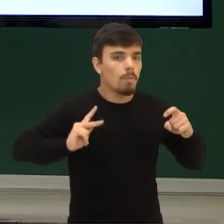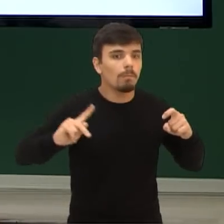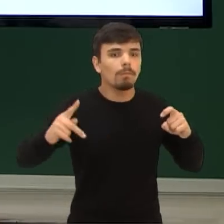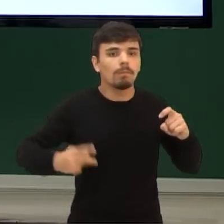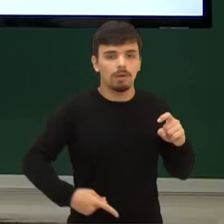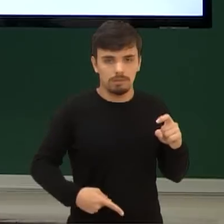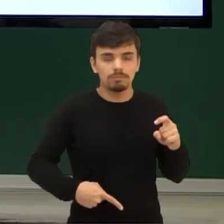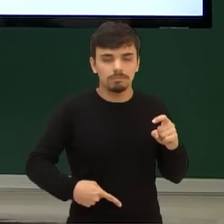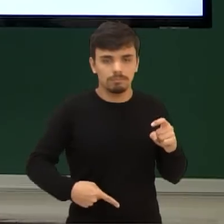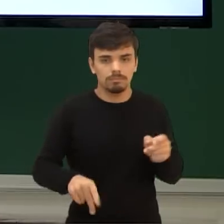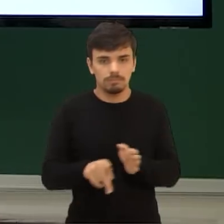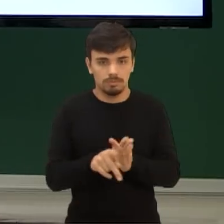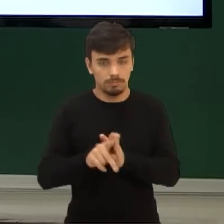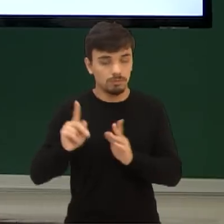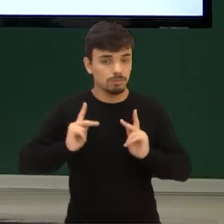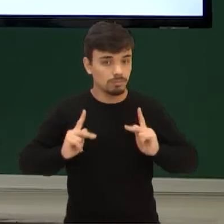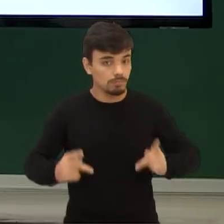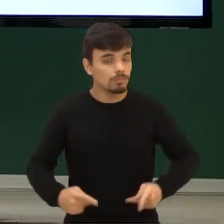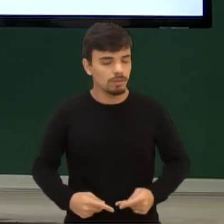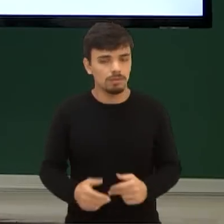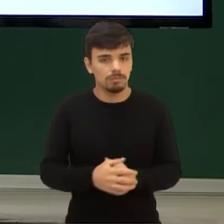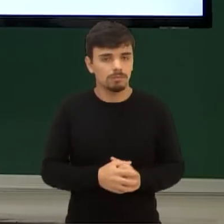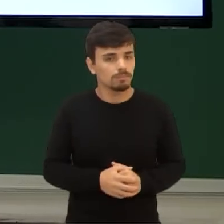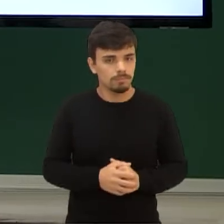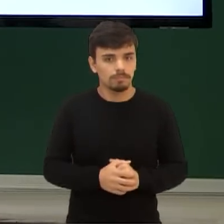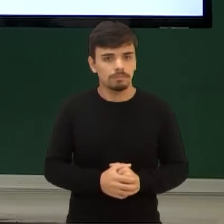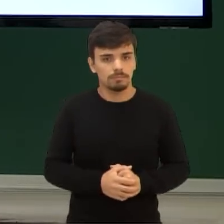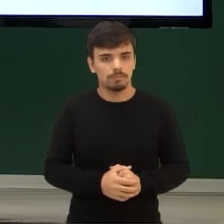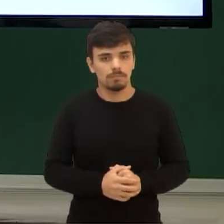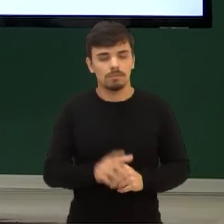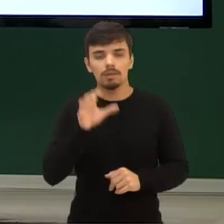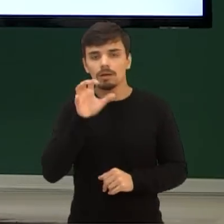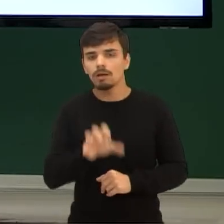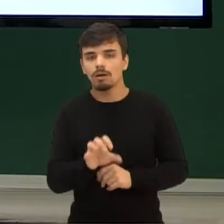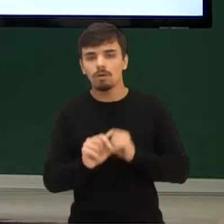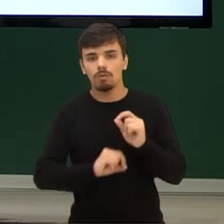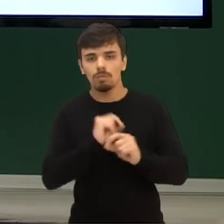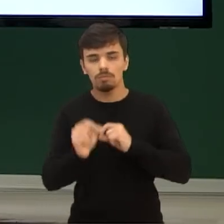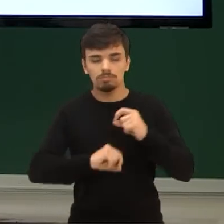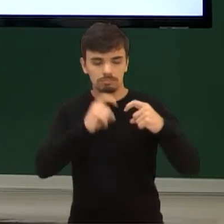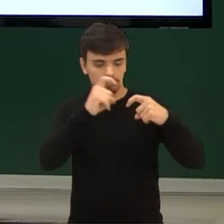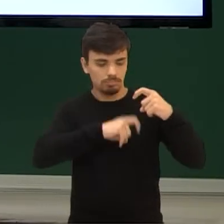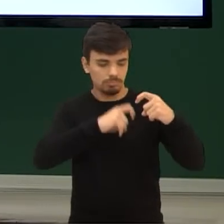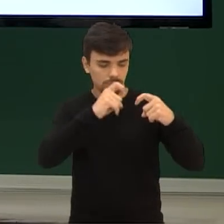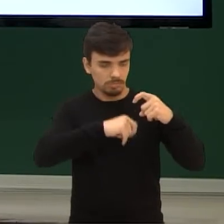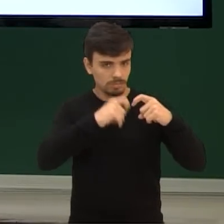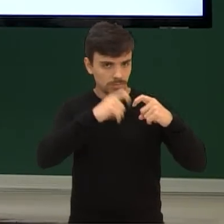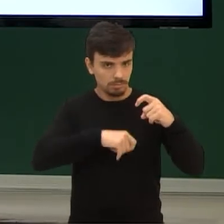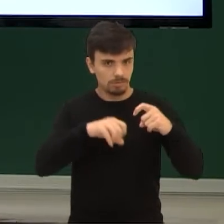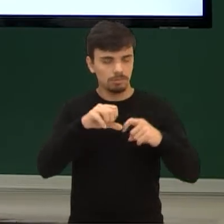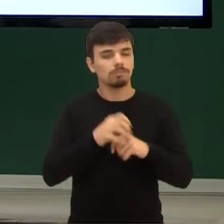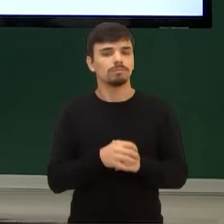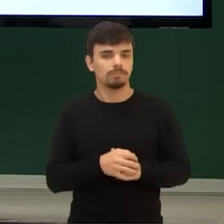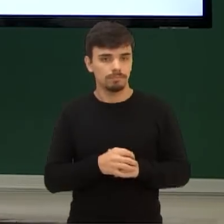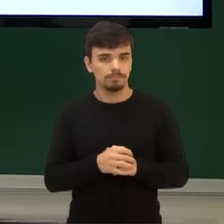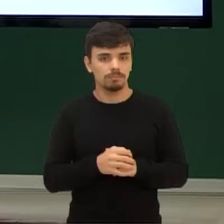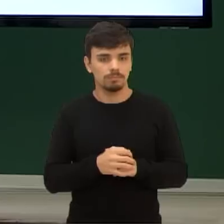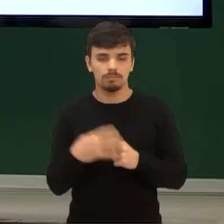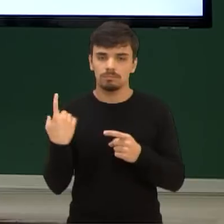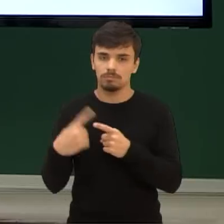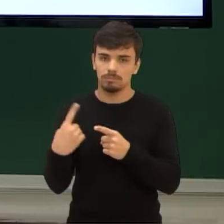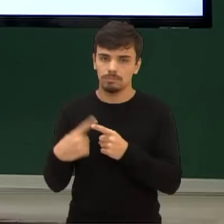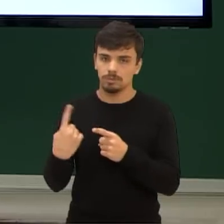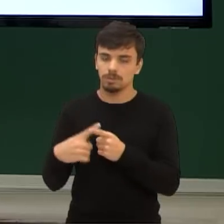aqui do ser humano, a reprodução ela é sexuada. Por quê? Porque ela